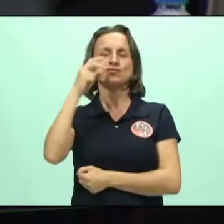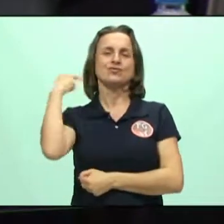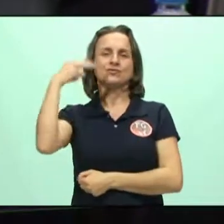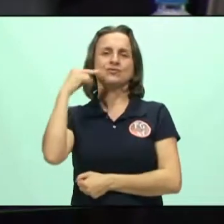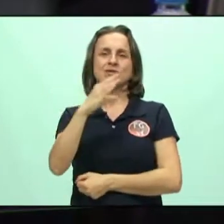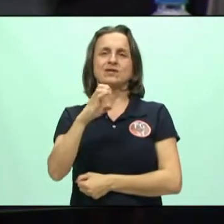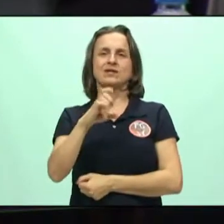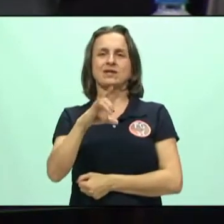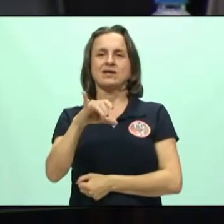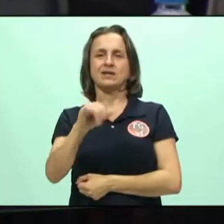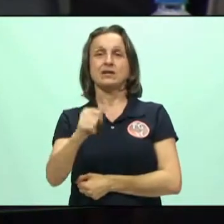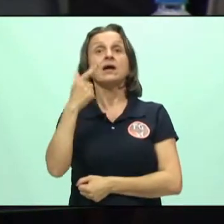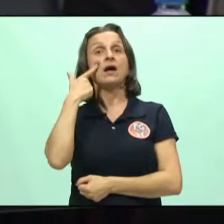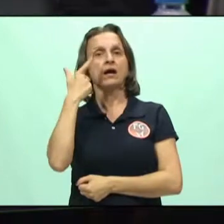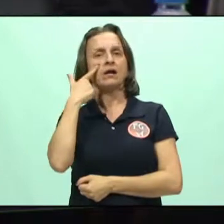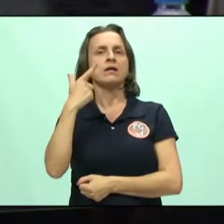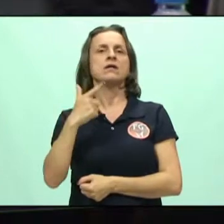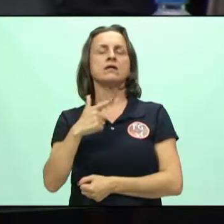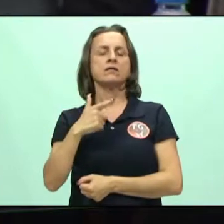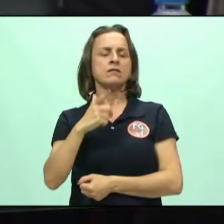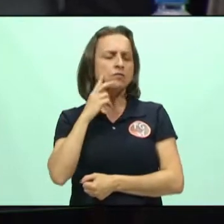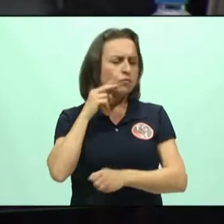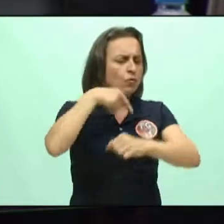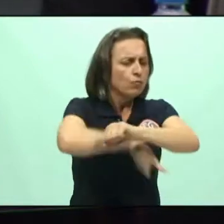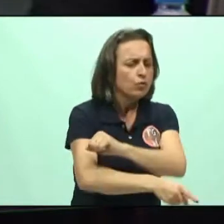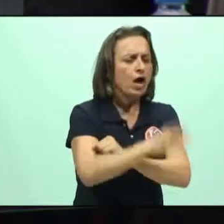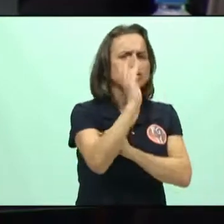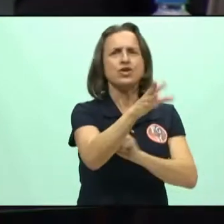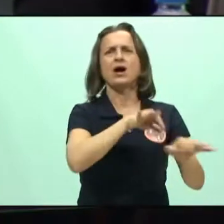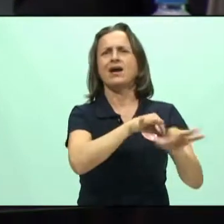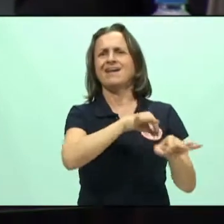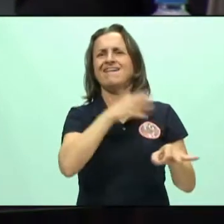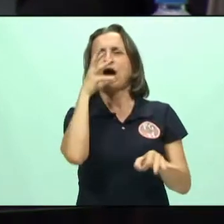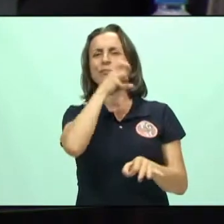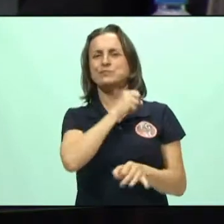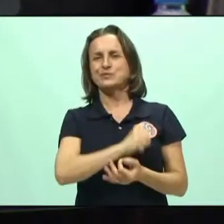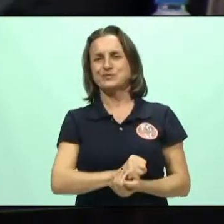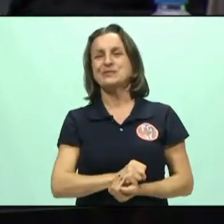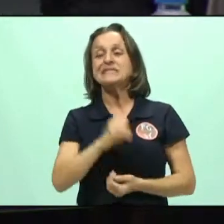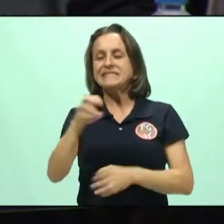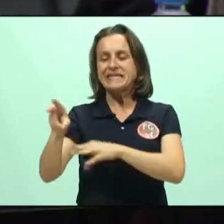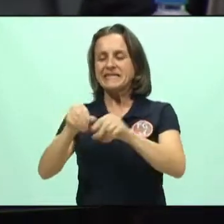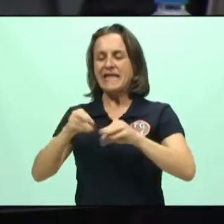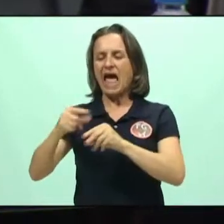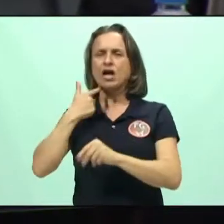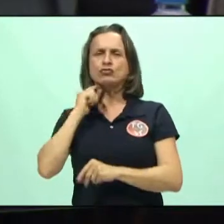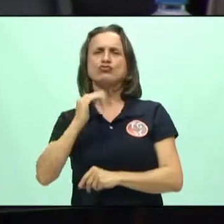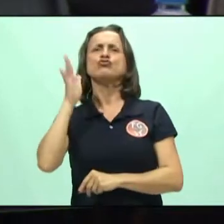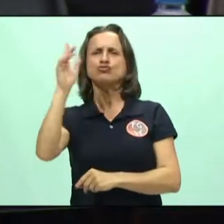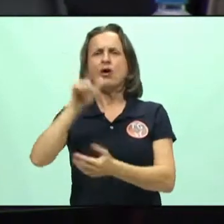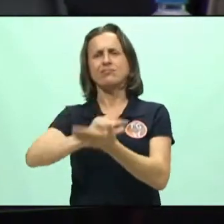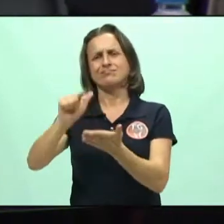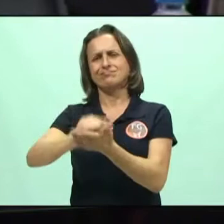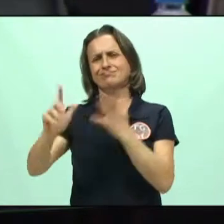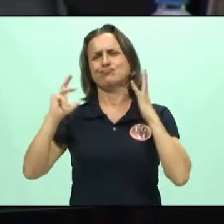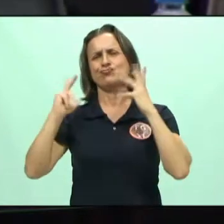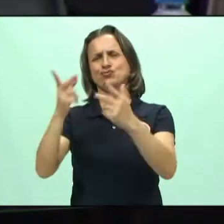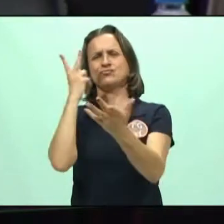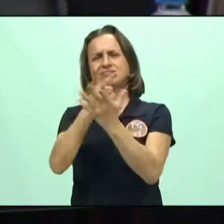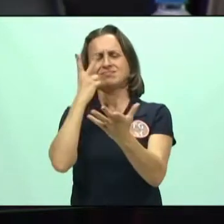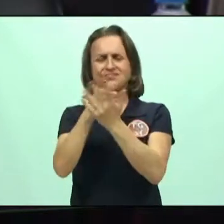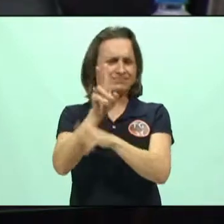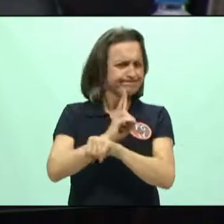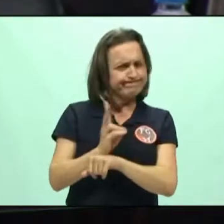a Célia viu uma fuga um buraco já estava em cima já arrumava um terreno sujo baldio ela já mandava limpar então a gente